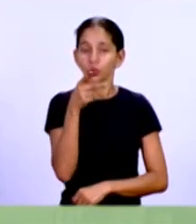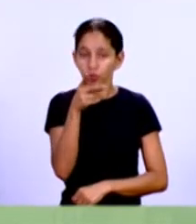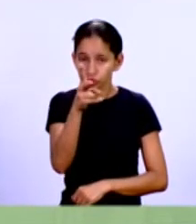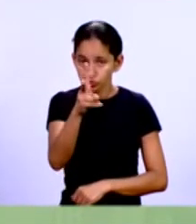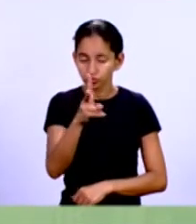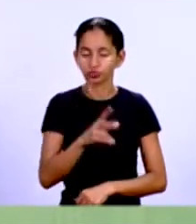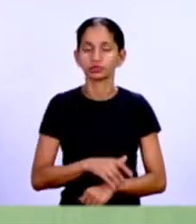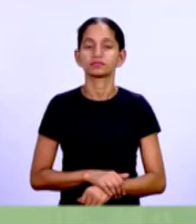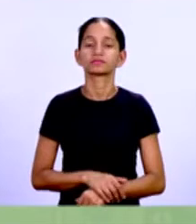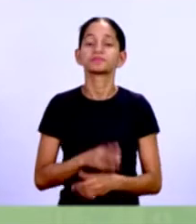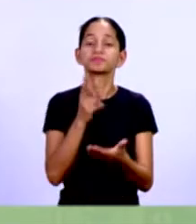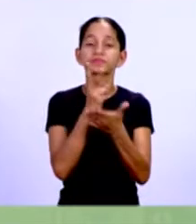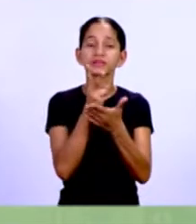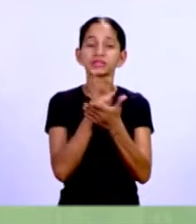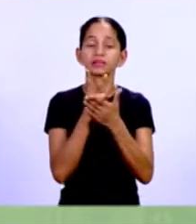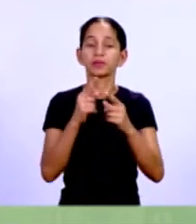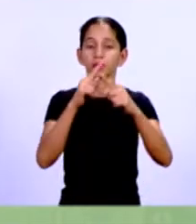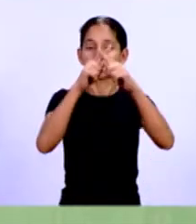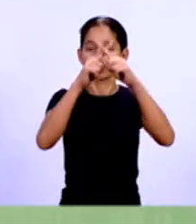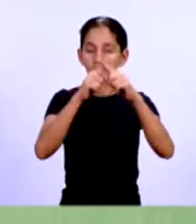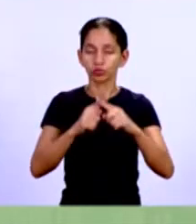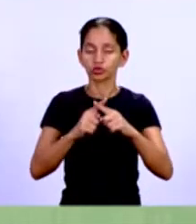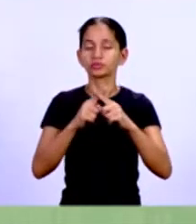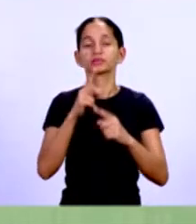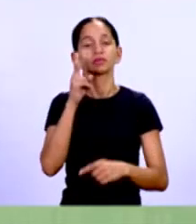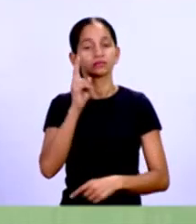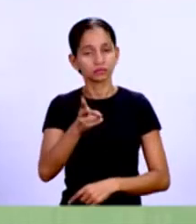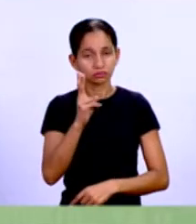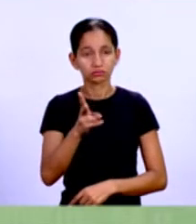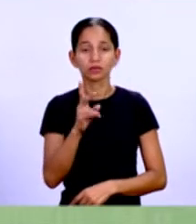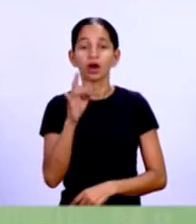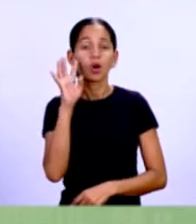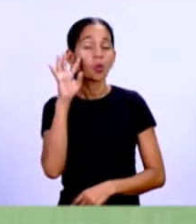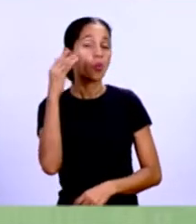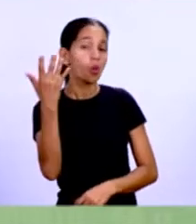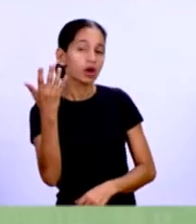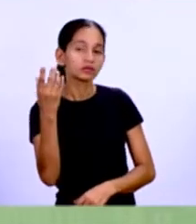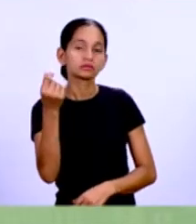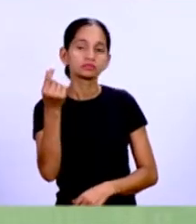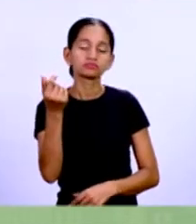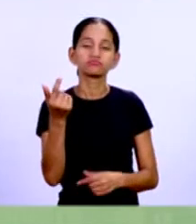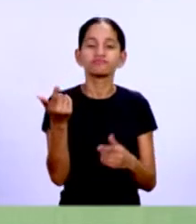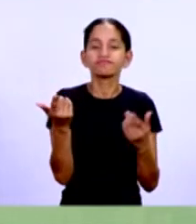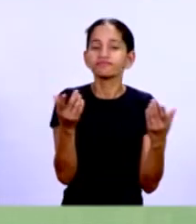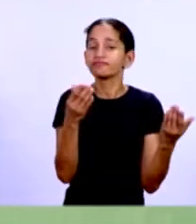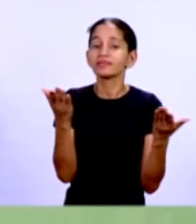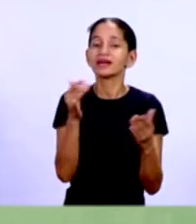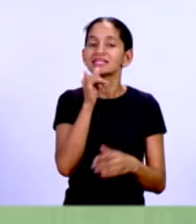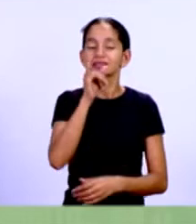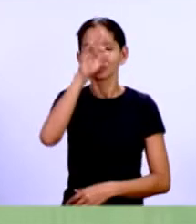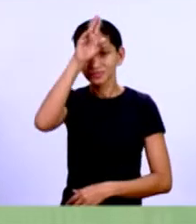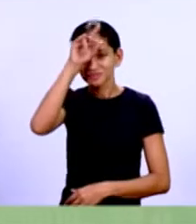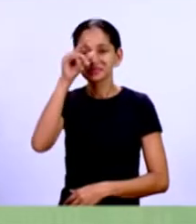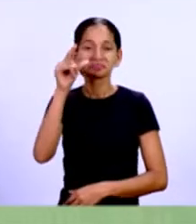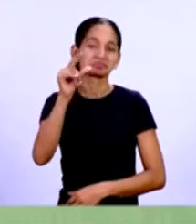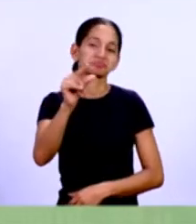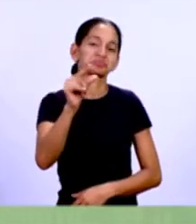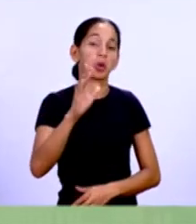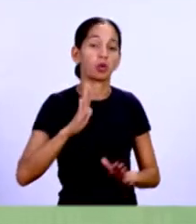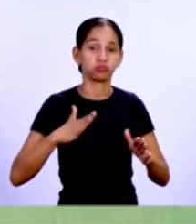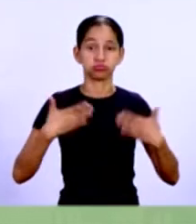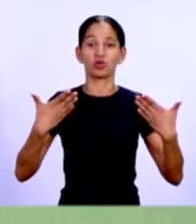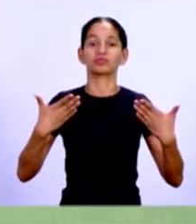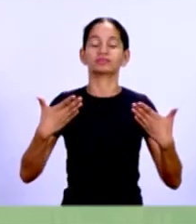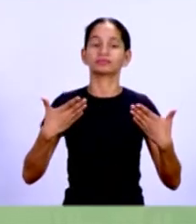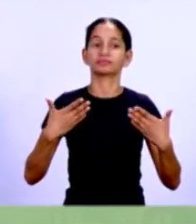o resultado da multiplicação do impacto versus a probabilidade. Vamos continuar o exemplo da barata? A gente falou que tinha pouco impacto, né? Achar